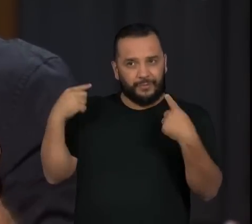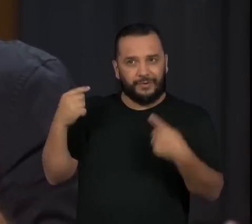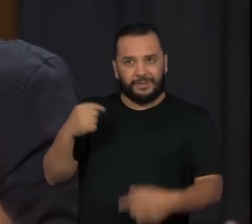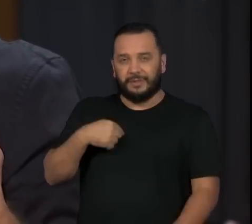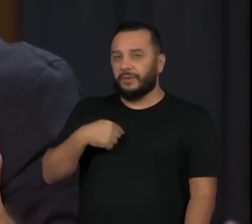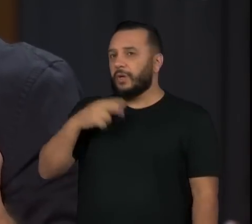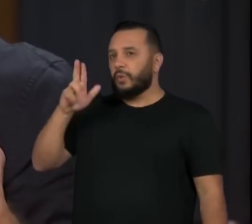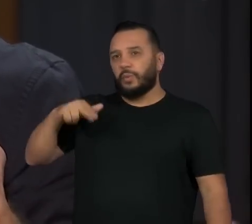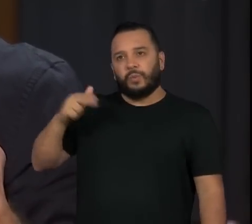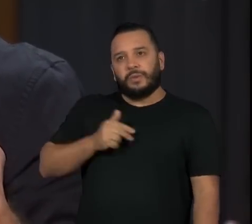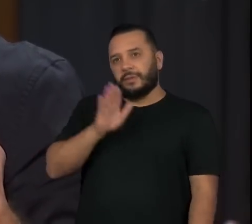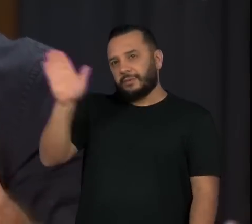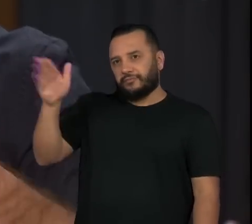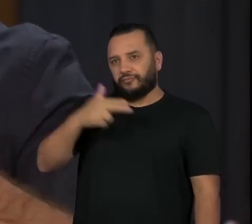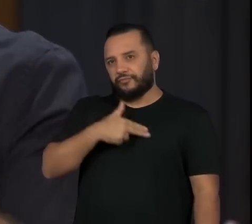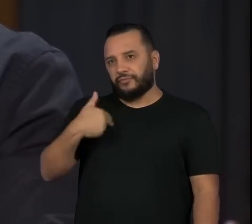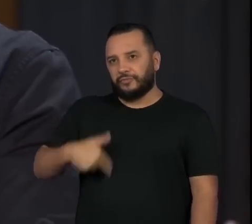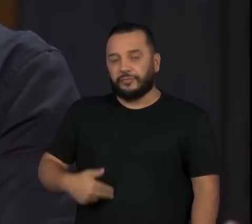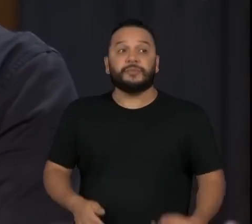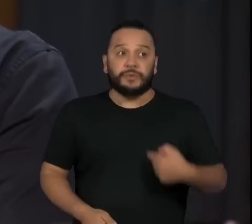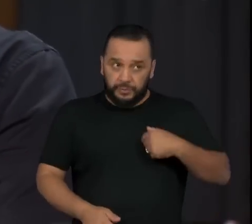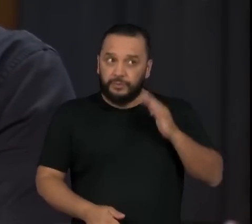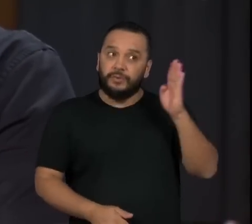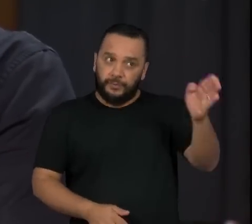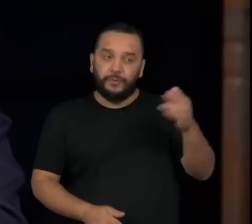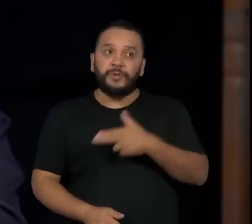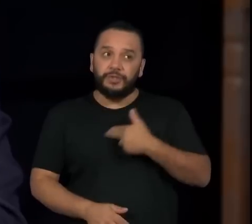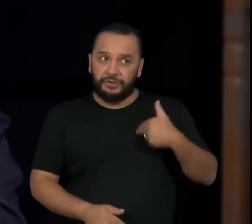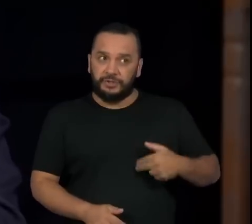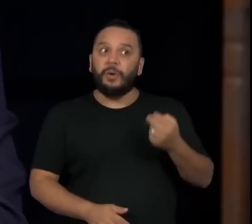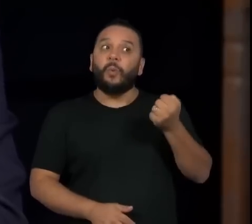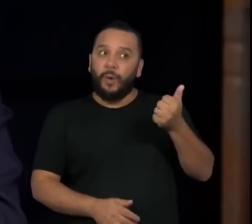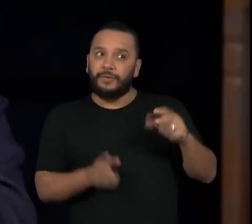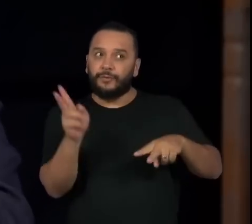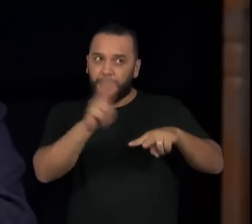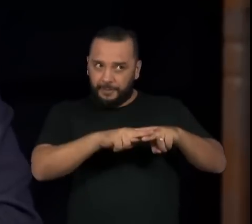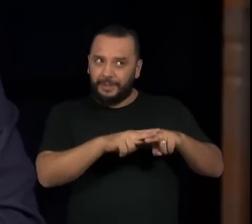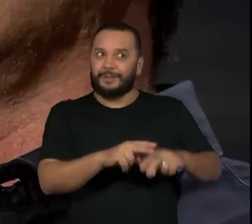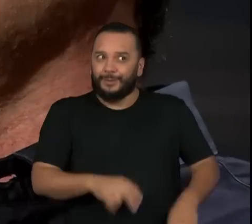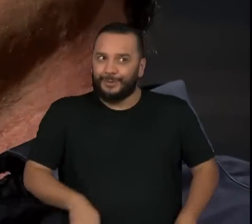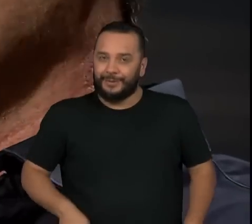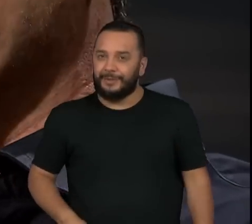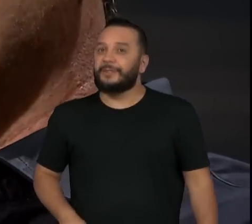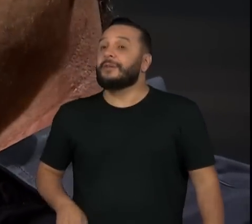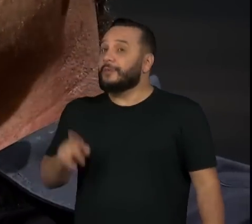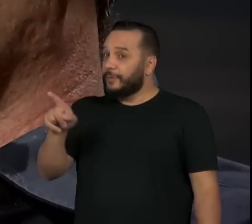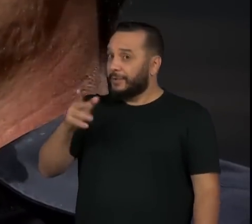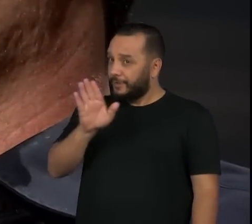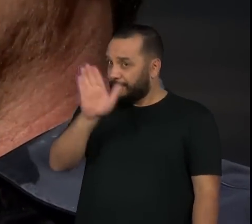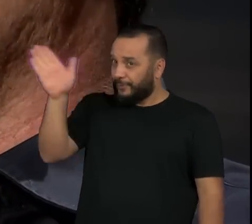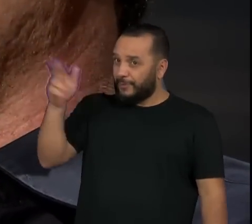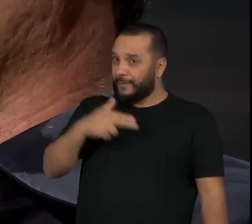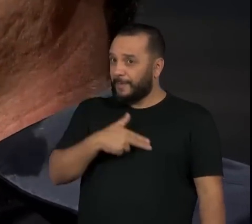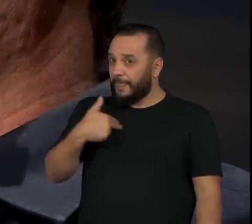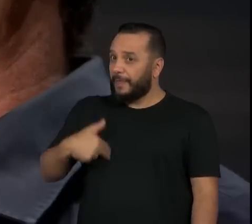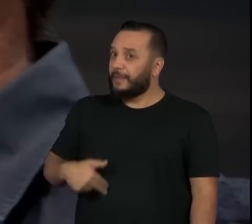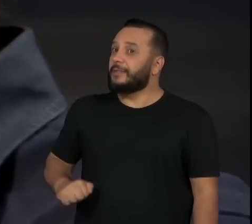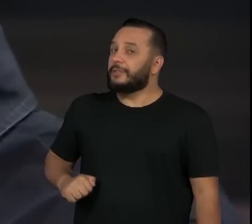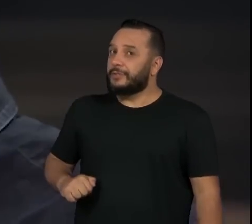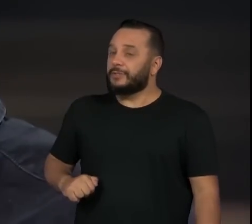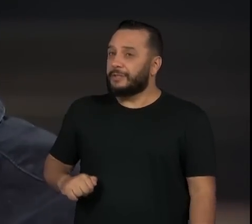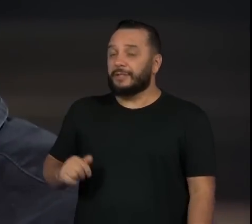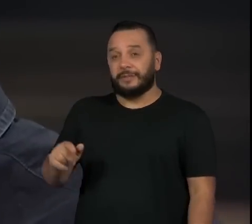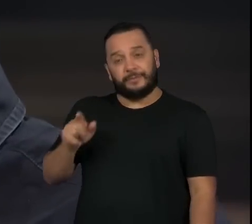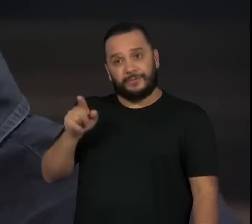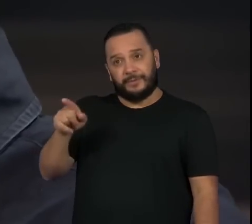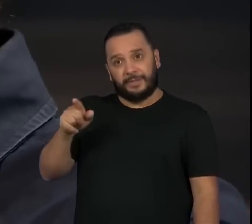nunca estive na China, tá? Eu já estive e você quase já fui esteve preso. Na China. Isso. Exatamente. E você esteve na China com o